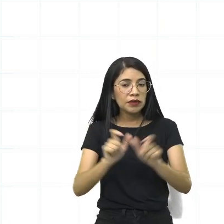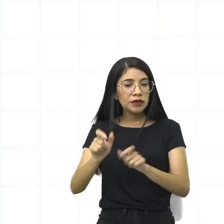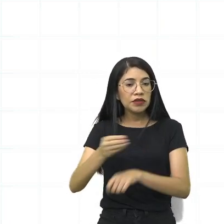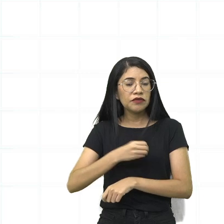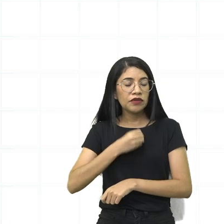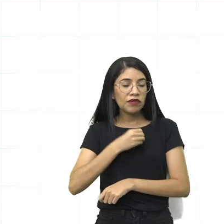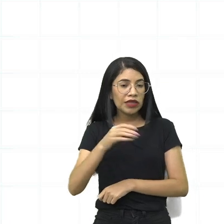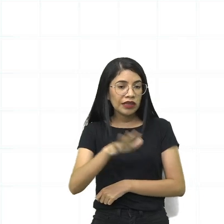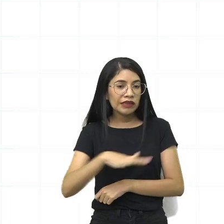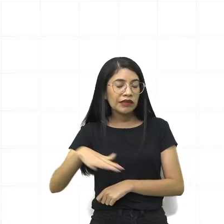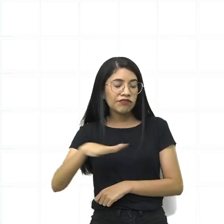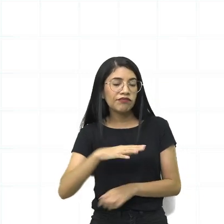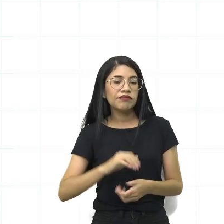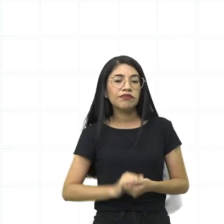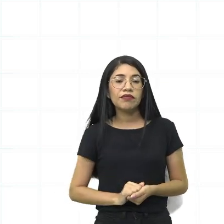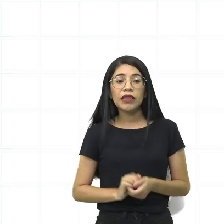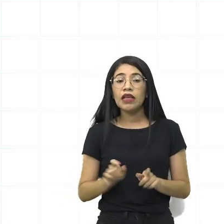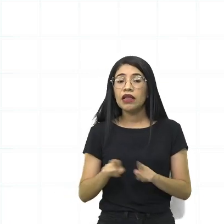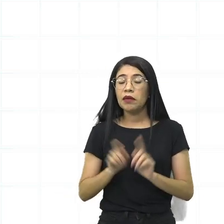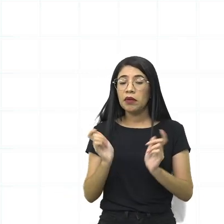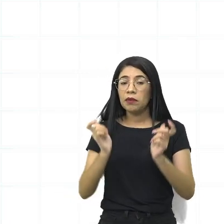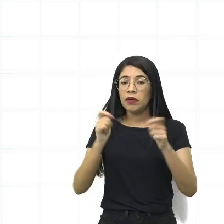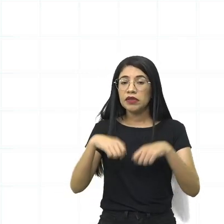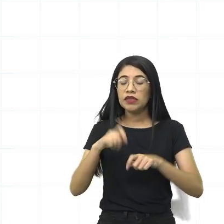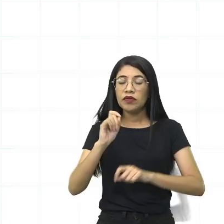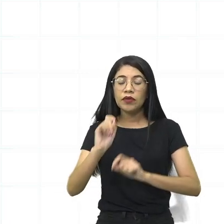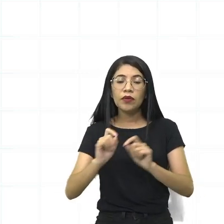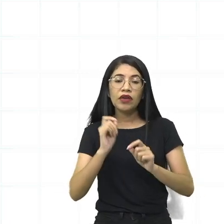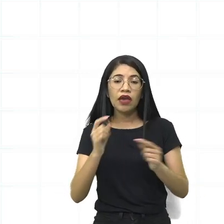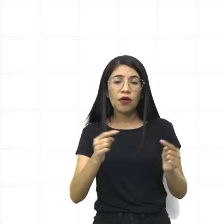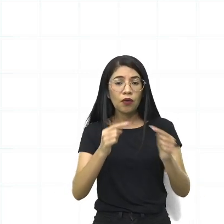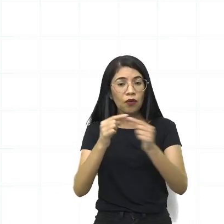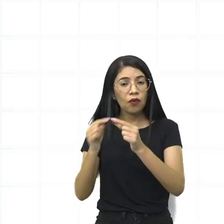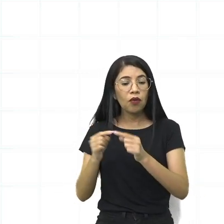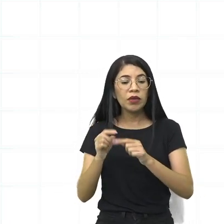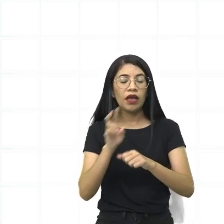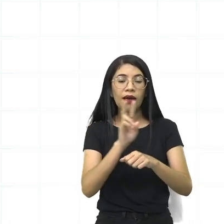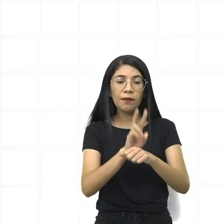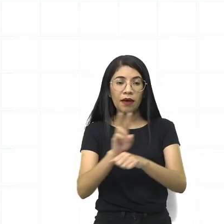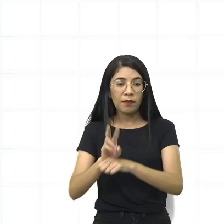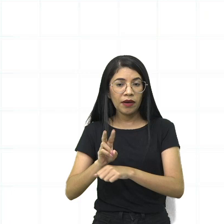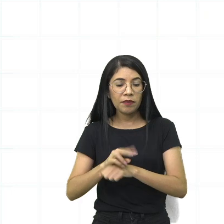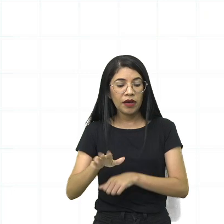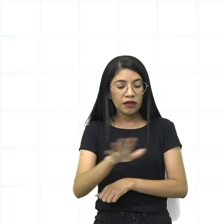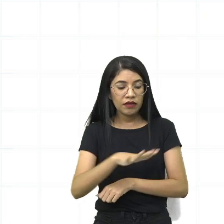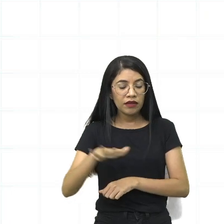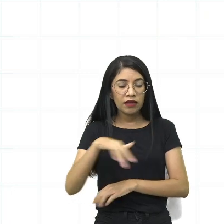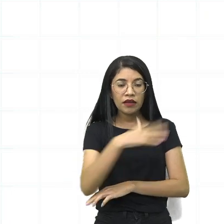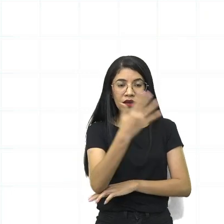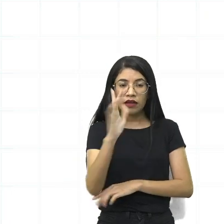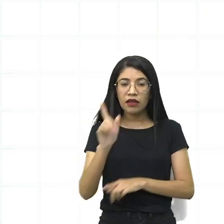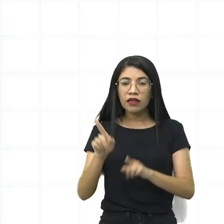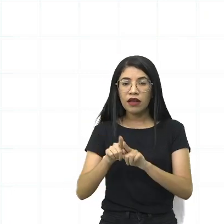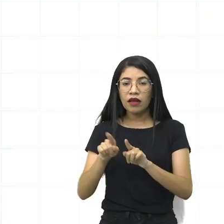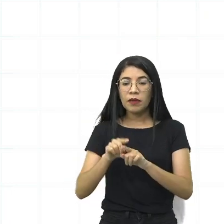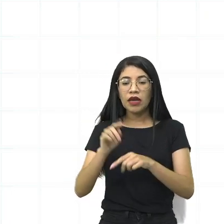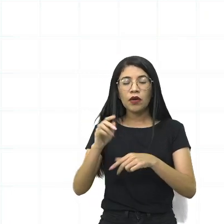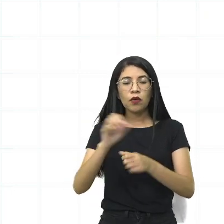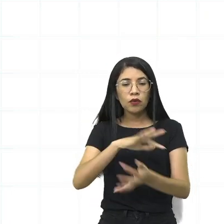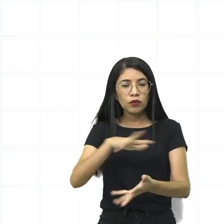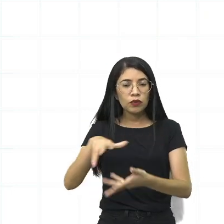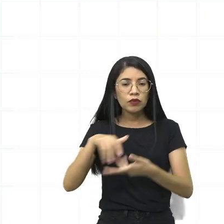locais e que é possível conciliar a preservação ambiental com o